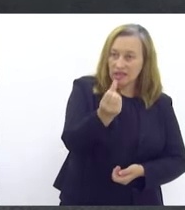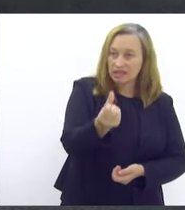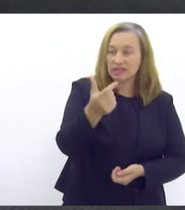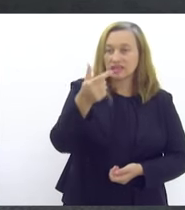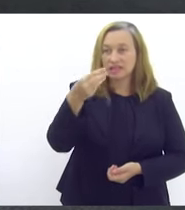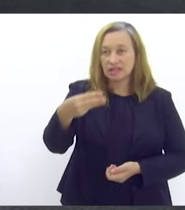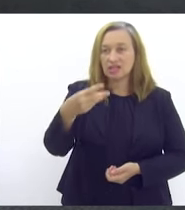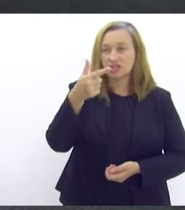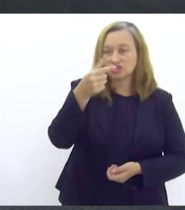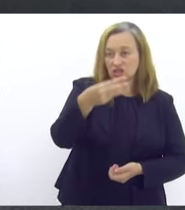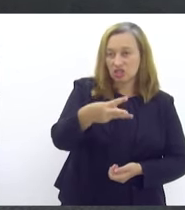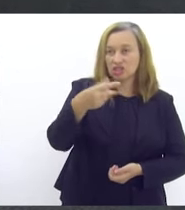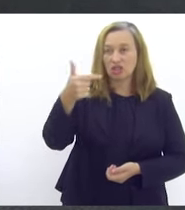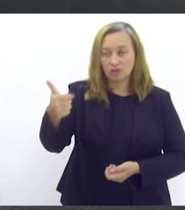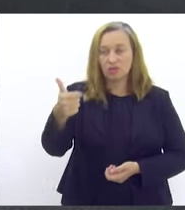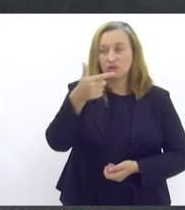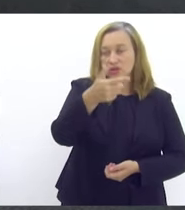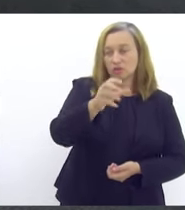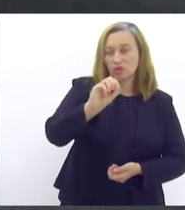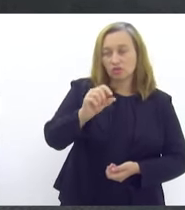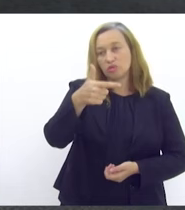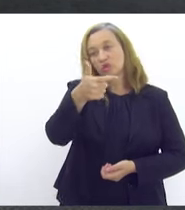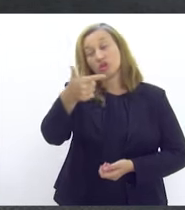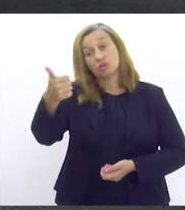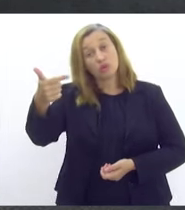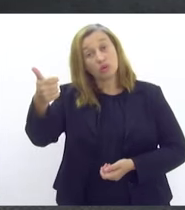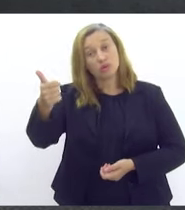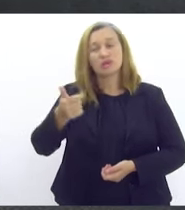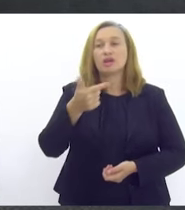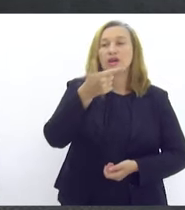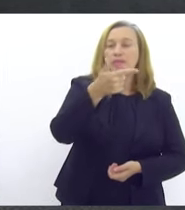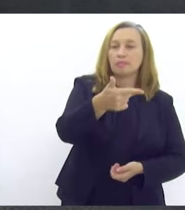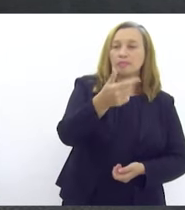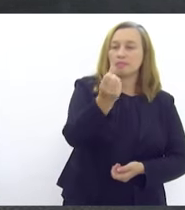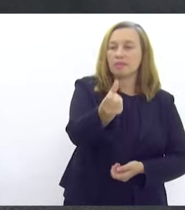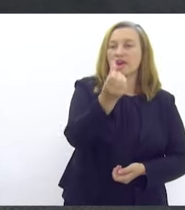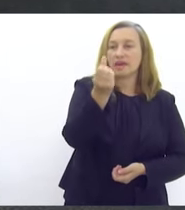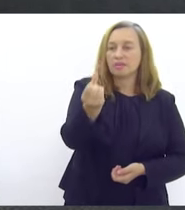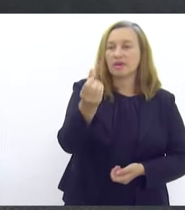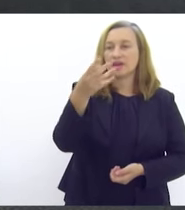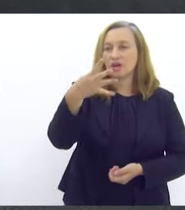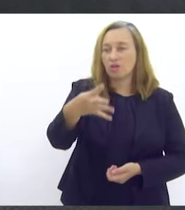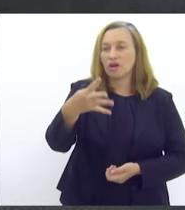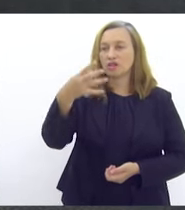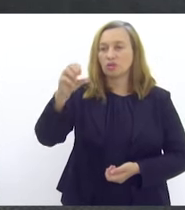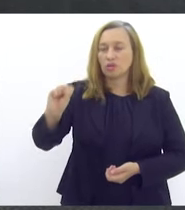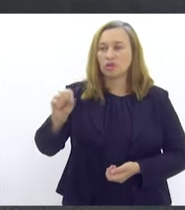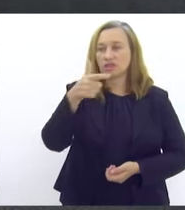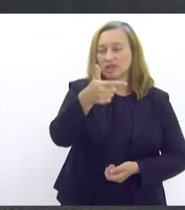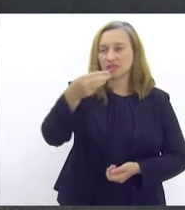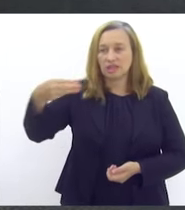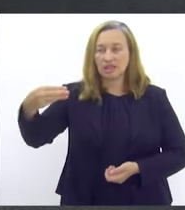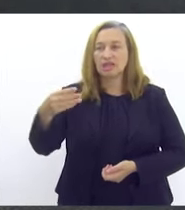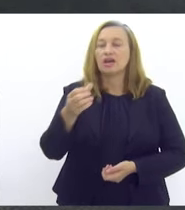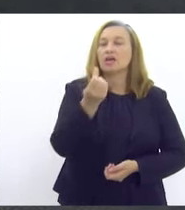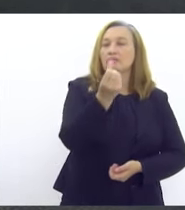6331 de 2012 e a 6648 de 13 e a